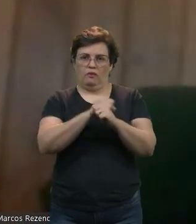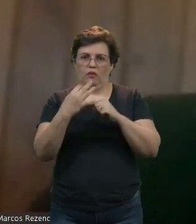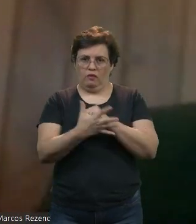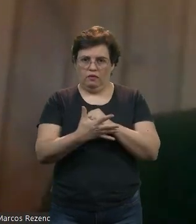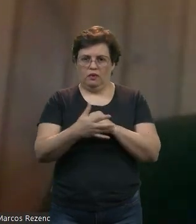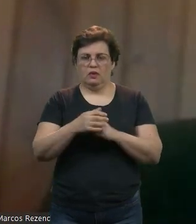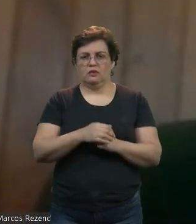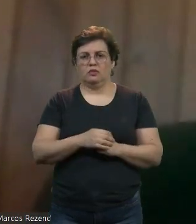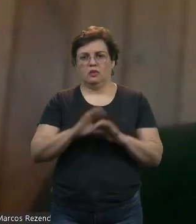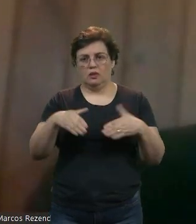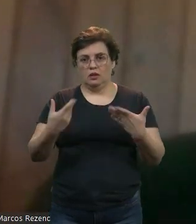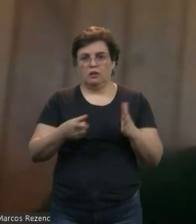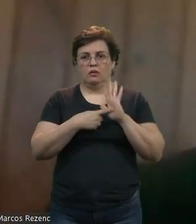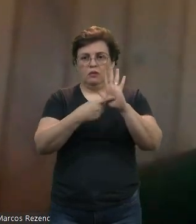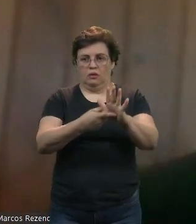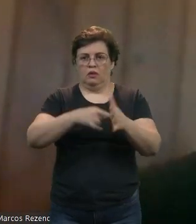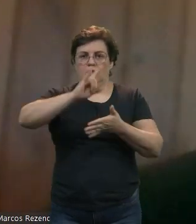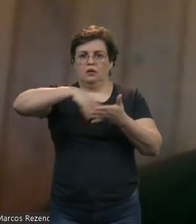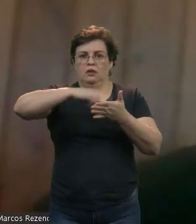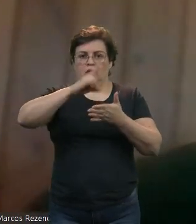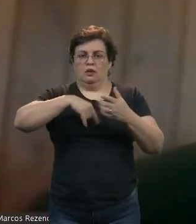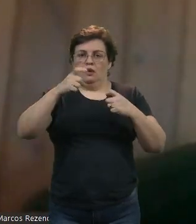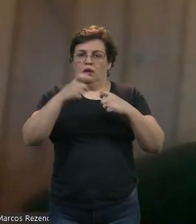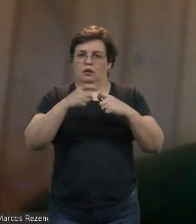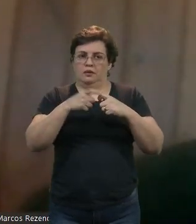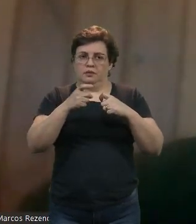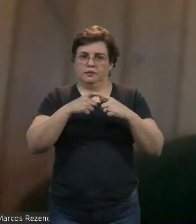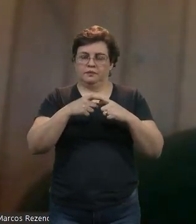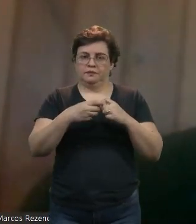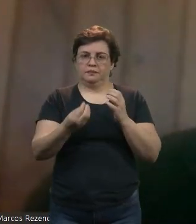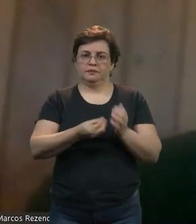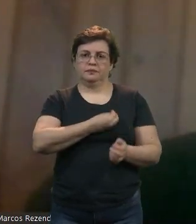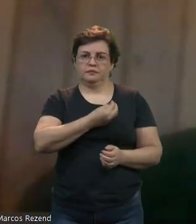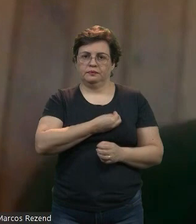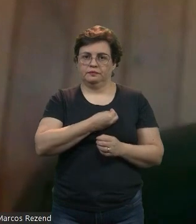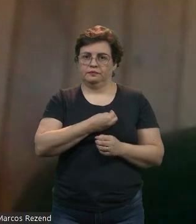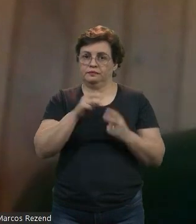médico e participe remotamente. Seriam nesses casos, né?